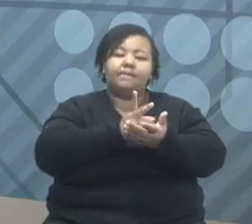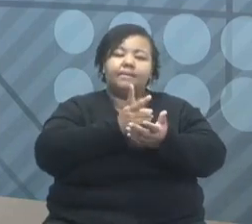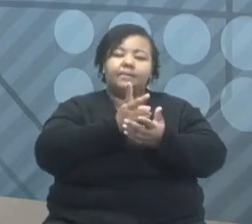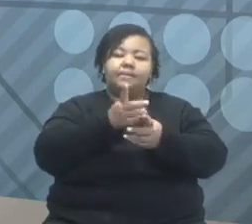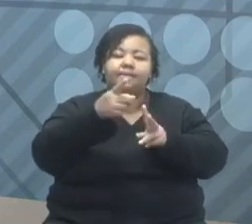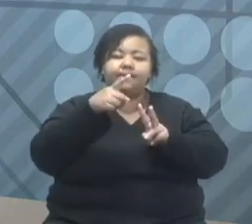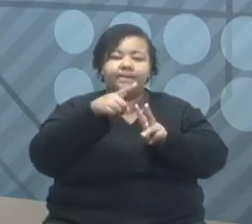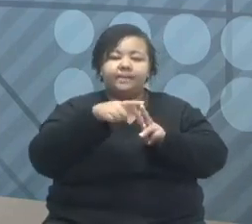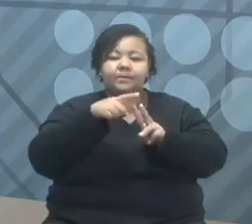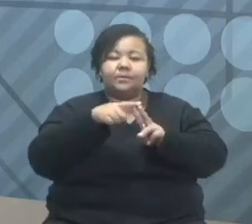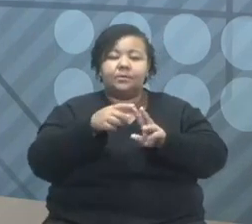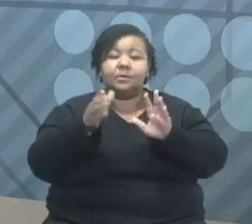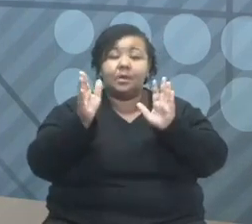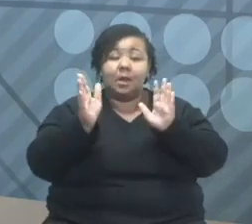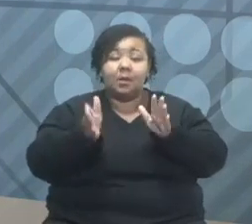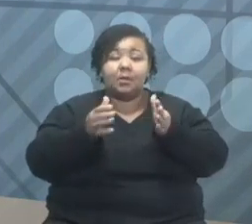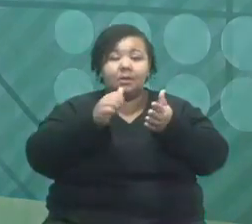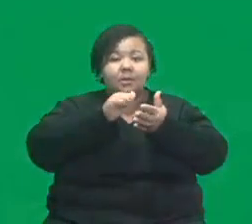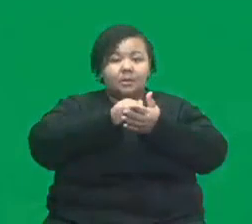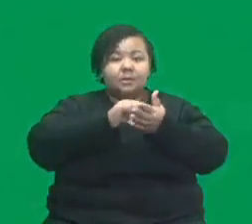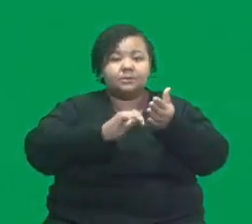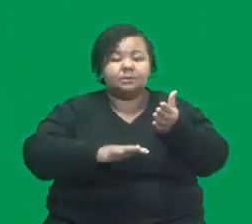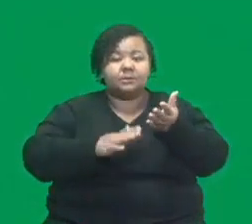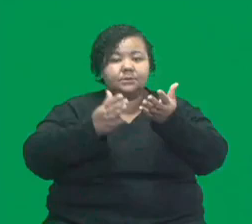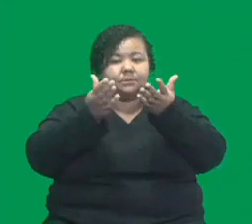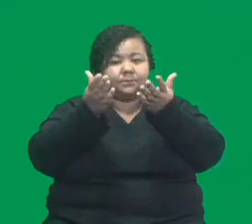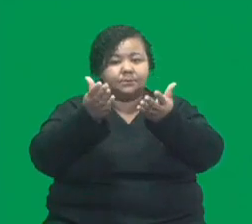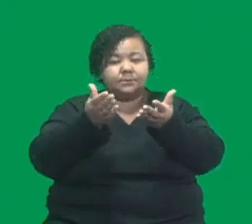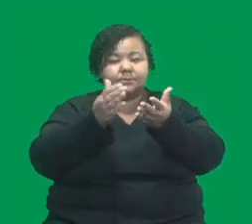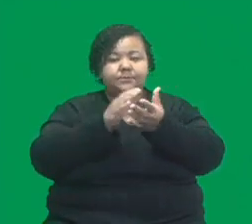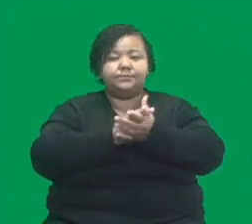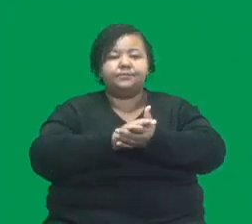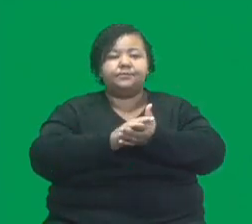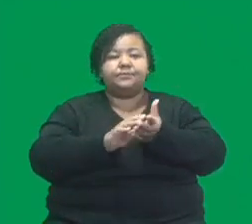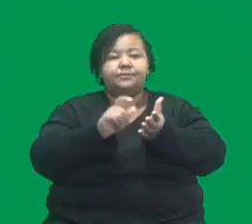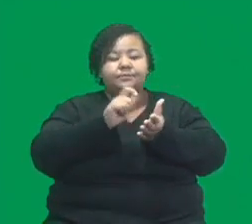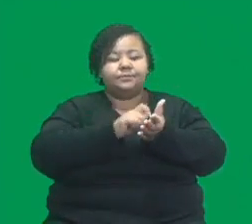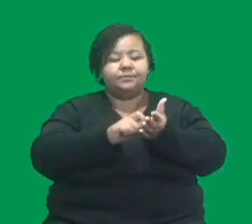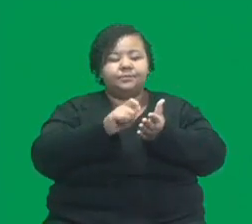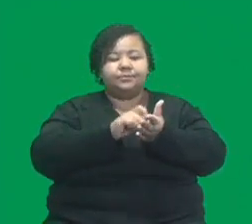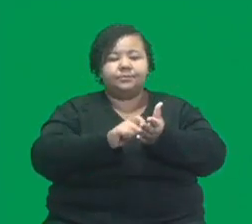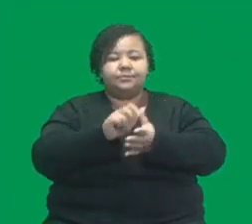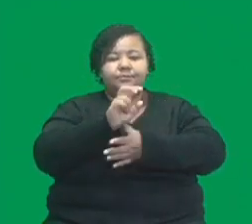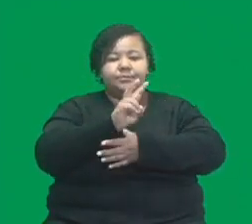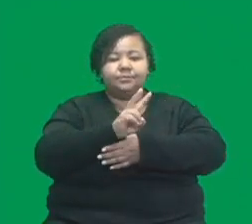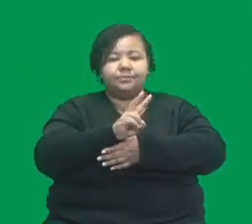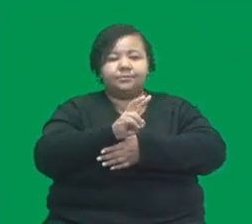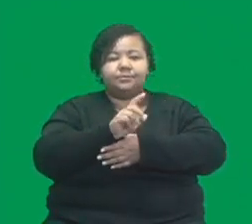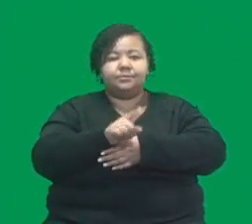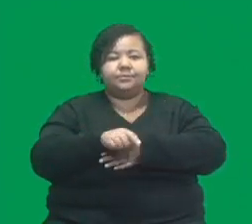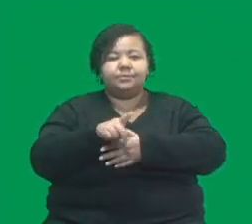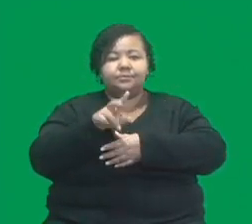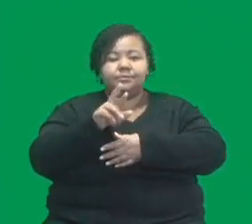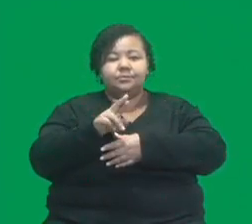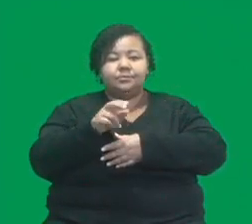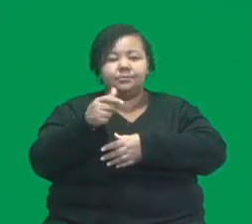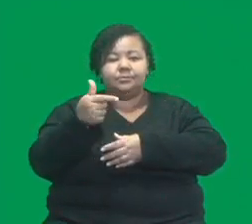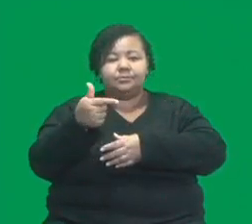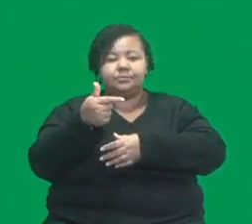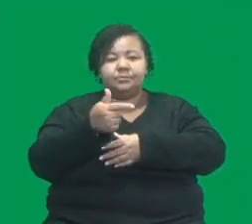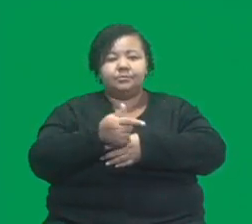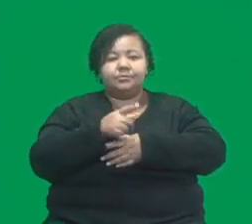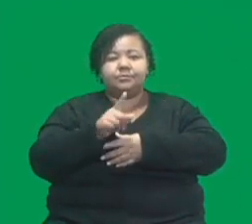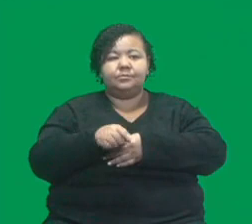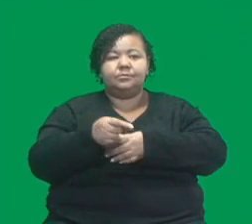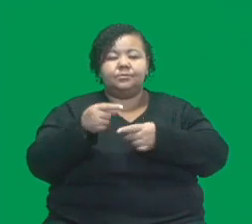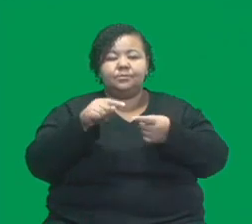E agora, eu quero propor uma atividade a você. Escrever o vetor v, que ele é do R2,